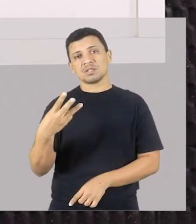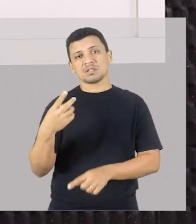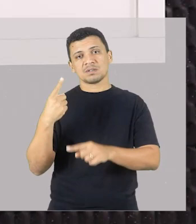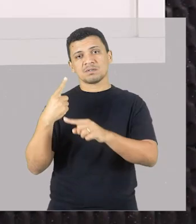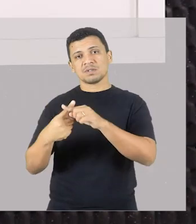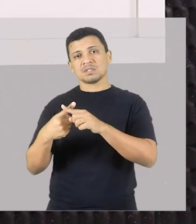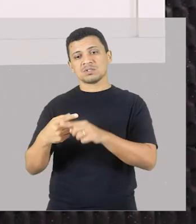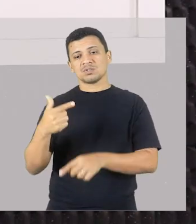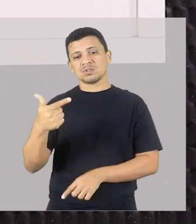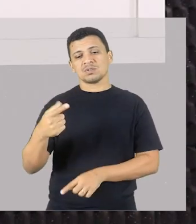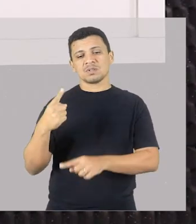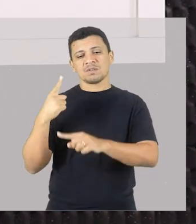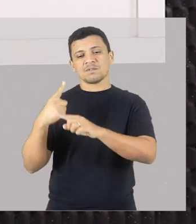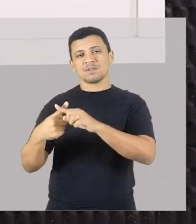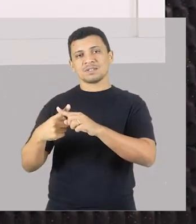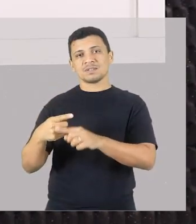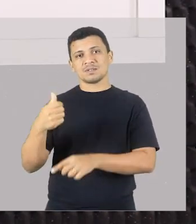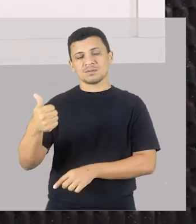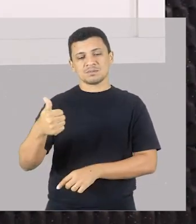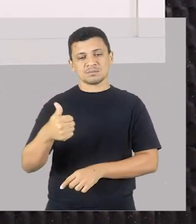vezes 2, vezes 1.